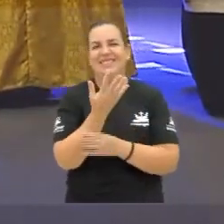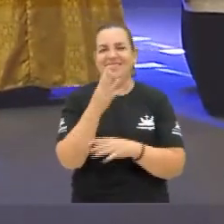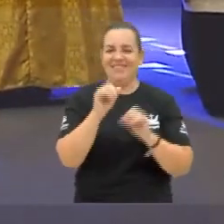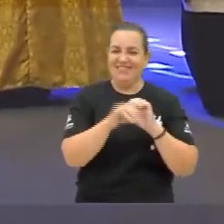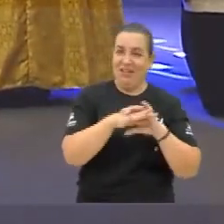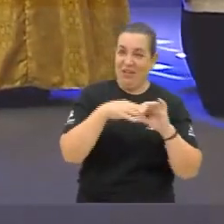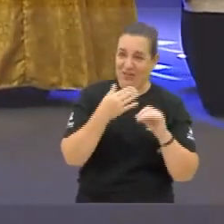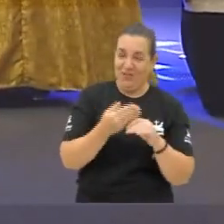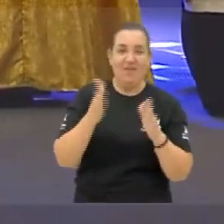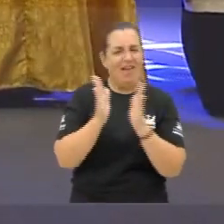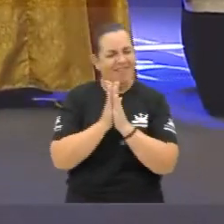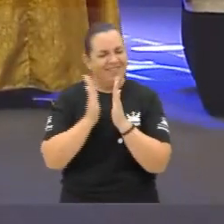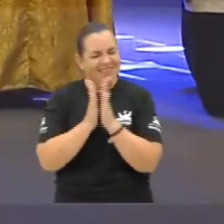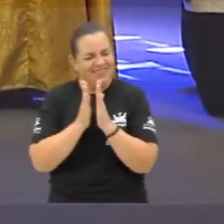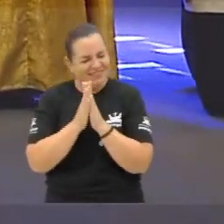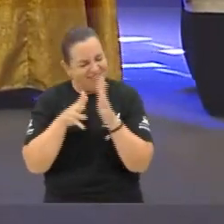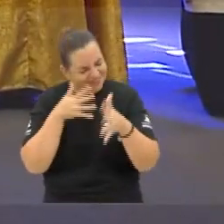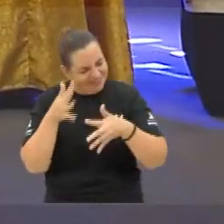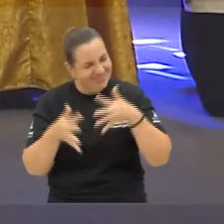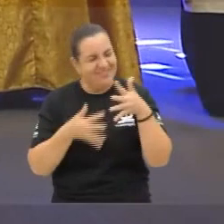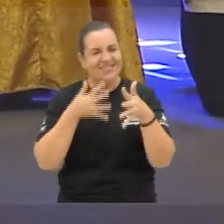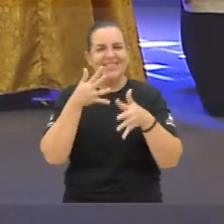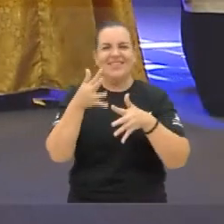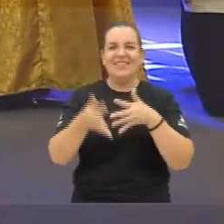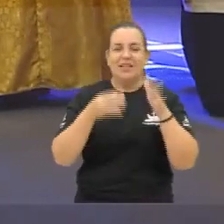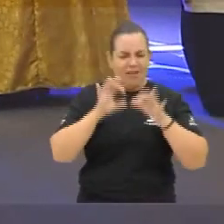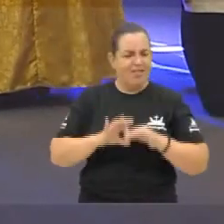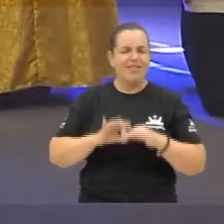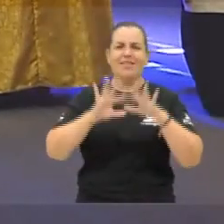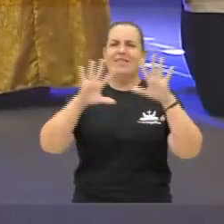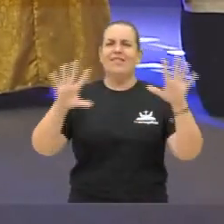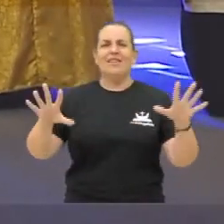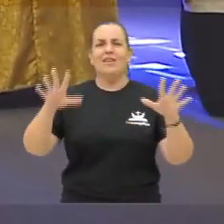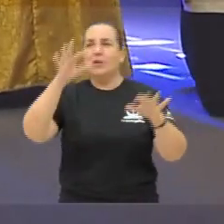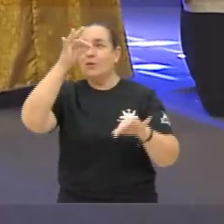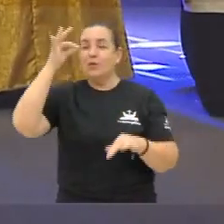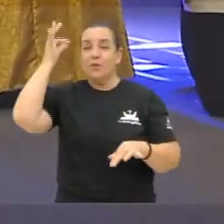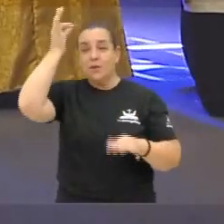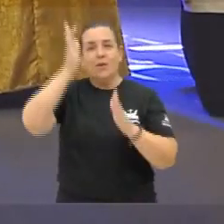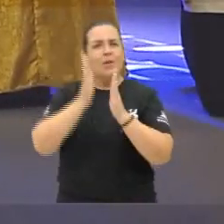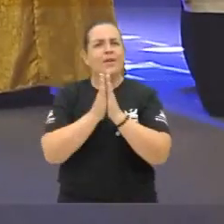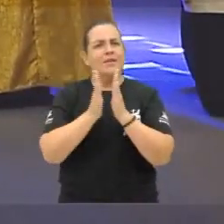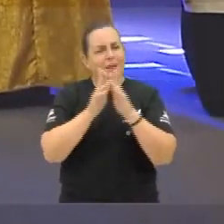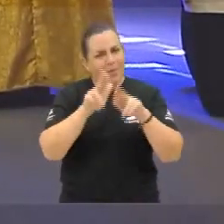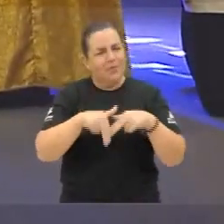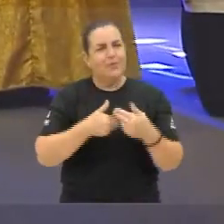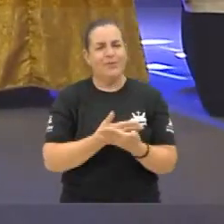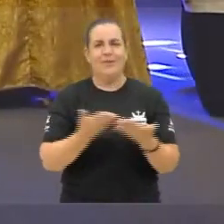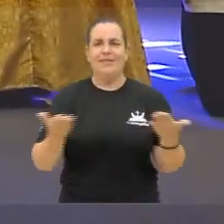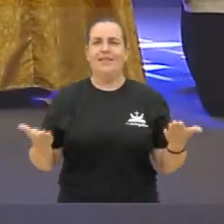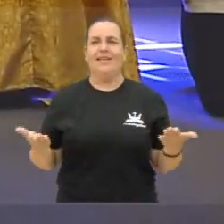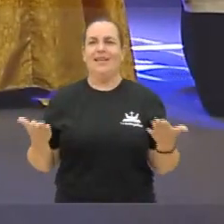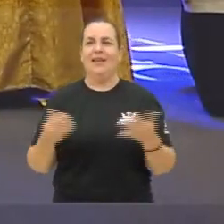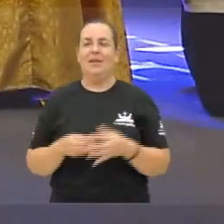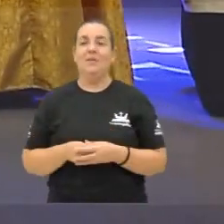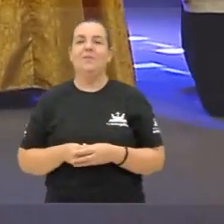vai orando. Deixa o Espírito Santo orar em você.